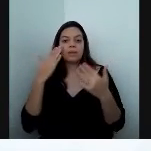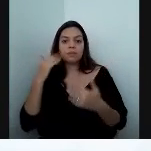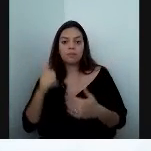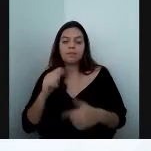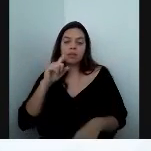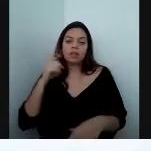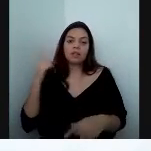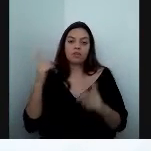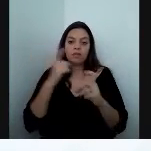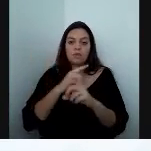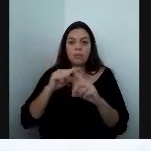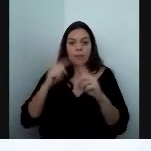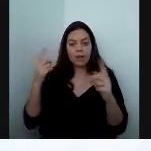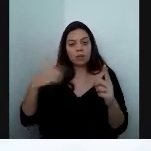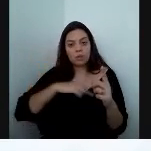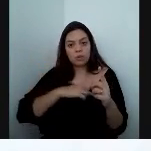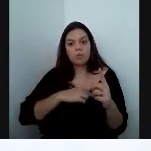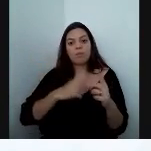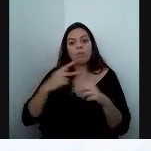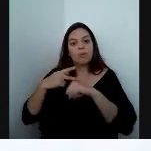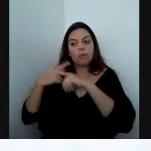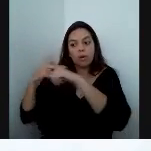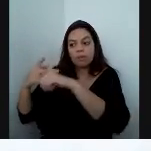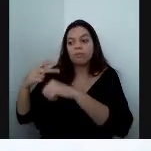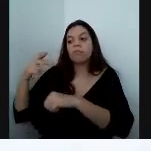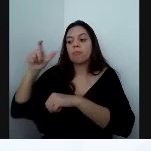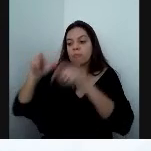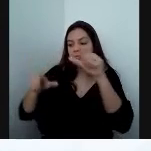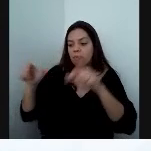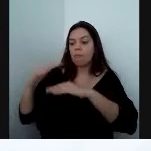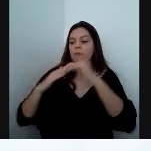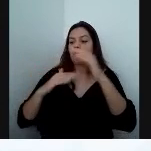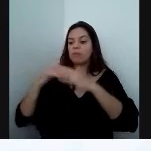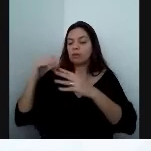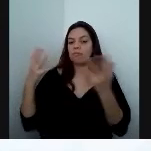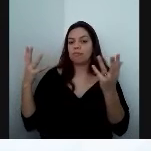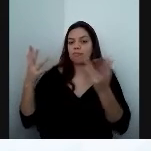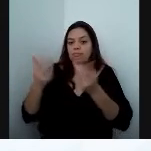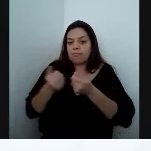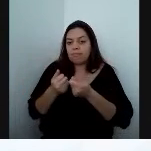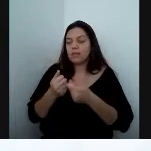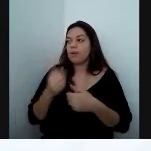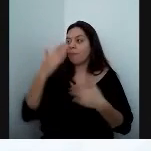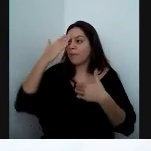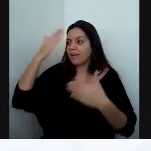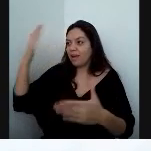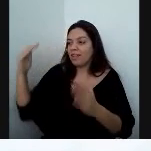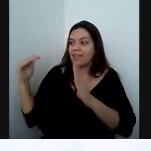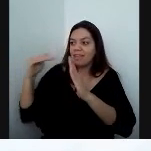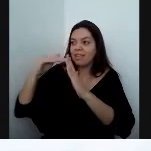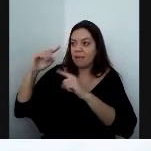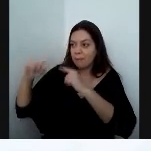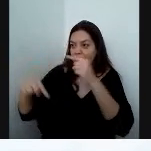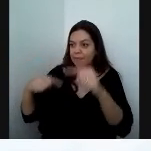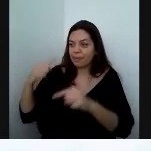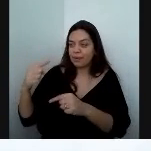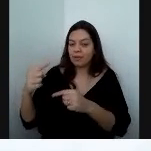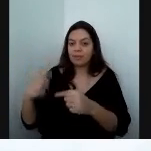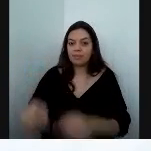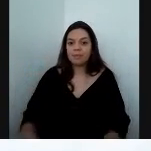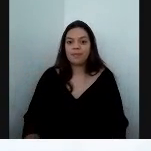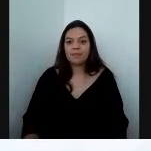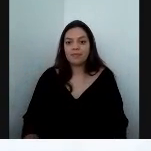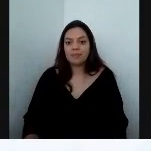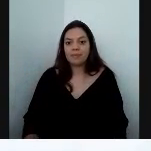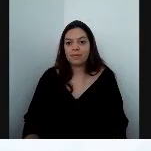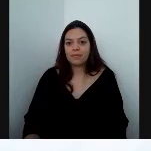outros órgãos afins. Muito obrigada, viu? Até a próxima vez. Obrigado a você, Gilce. E Até a manda um próxima.